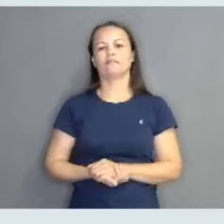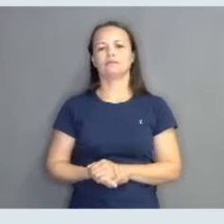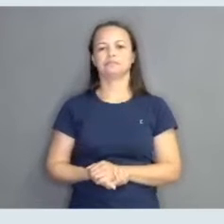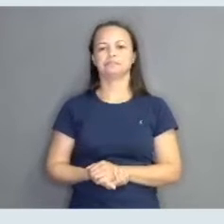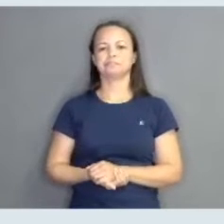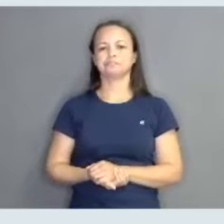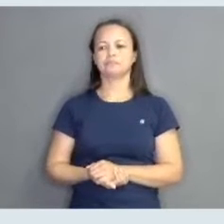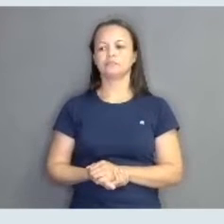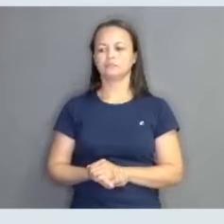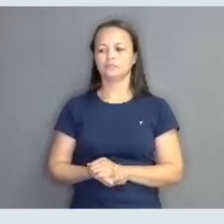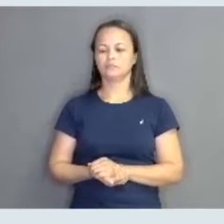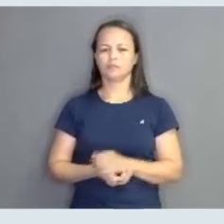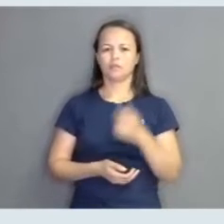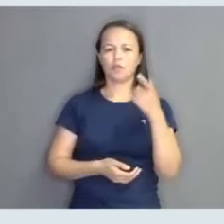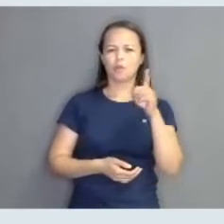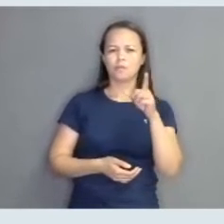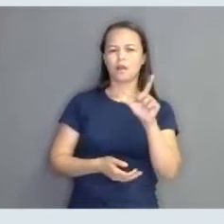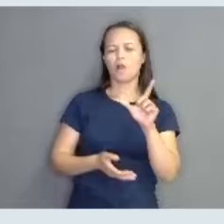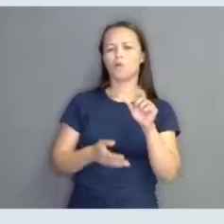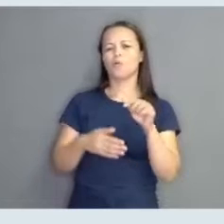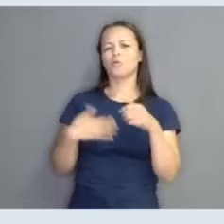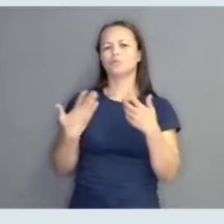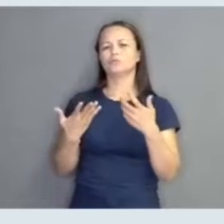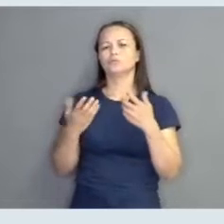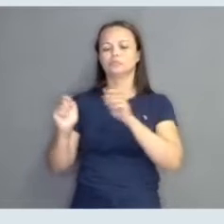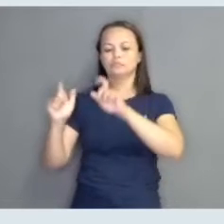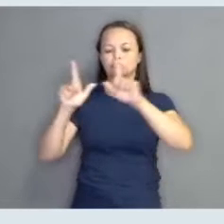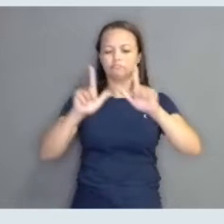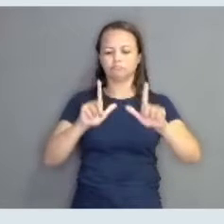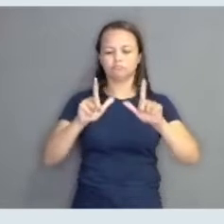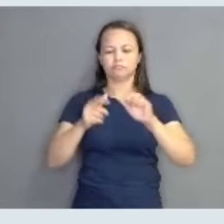Vamos para outro slide. Bom, pessoal,